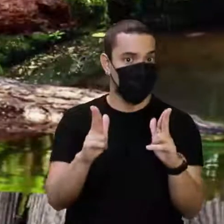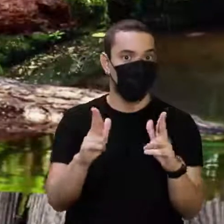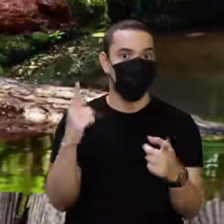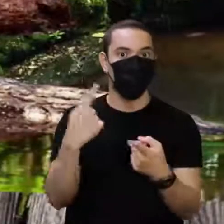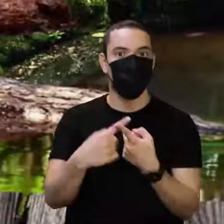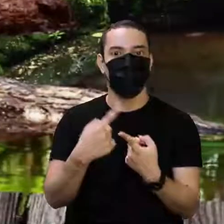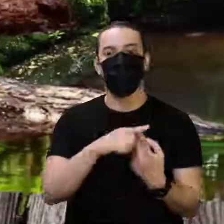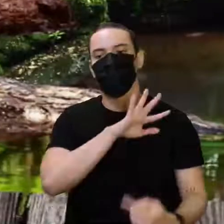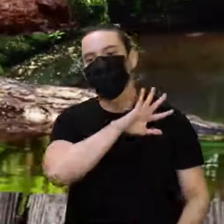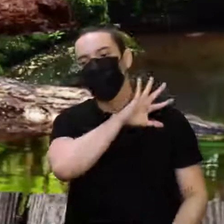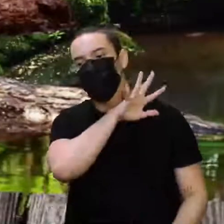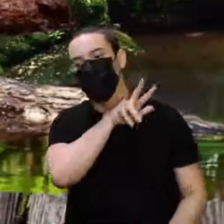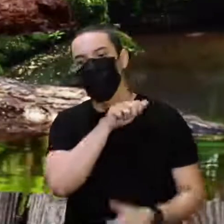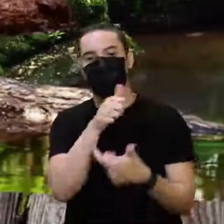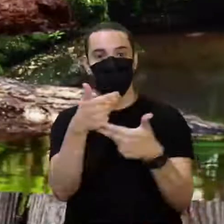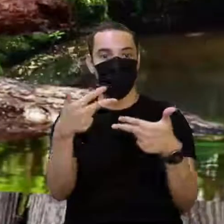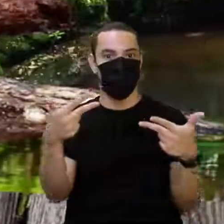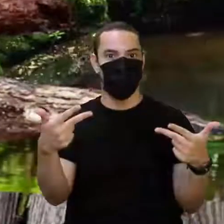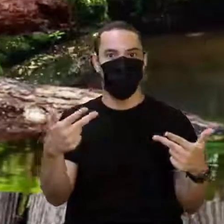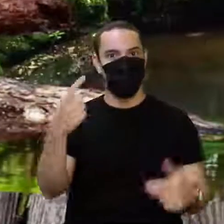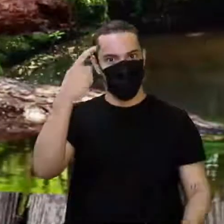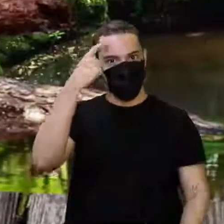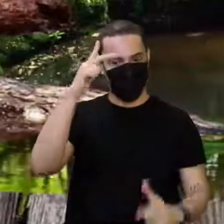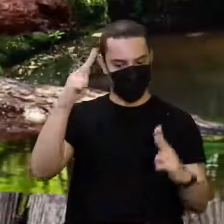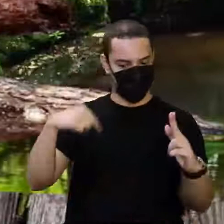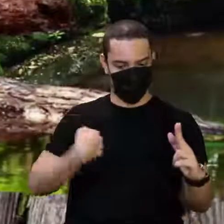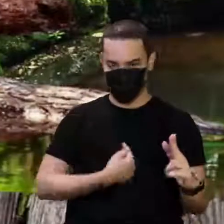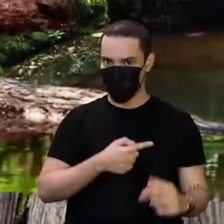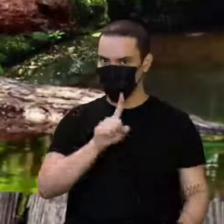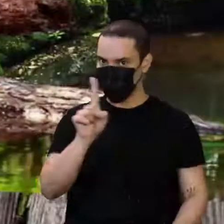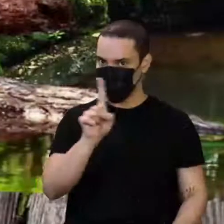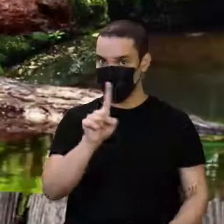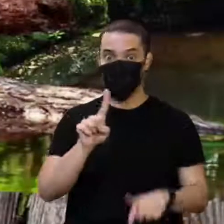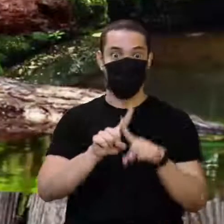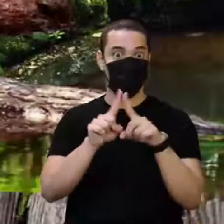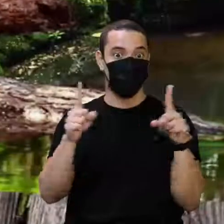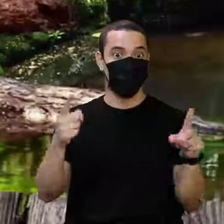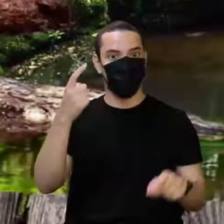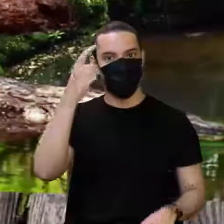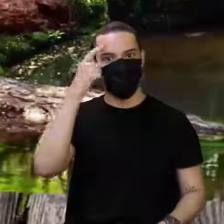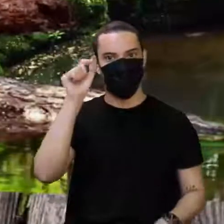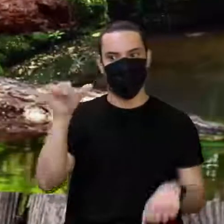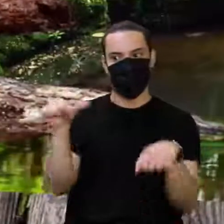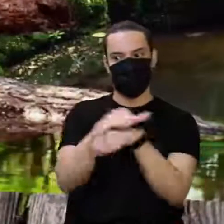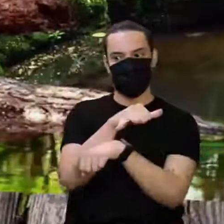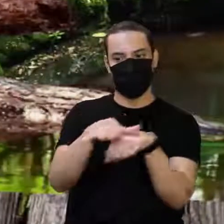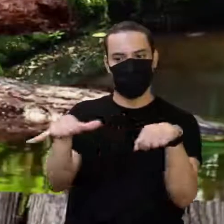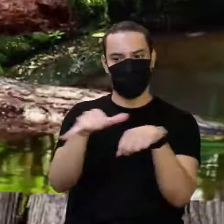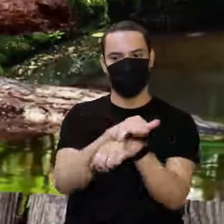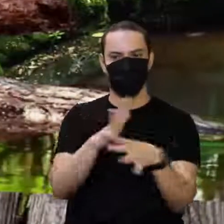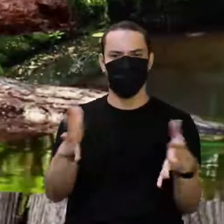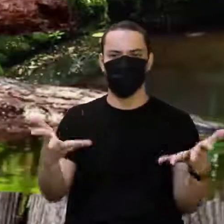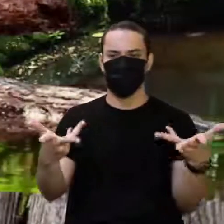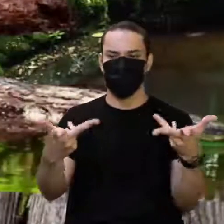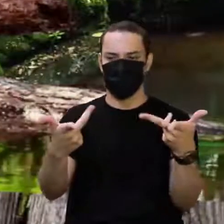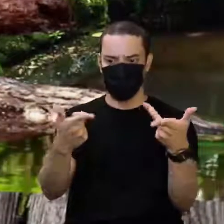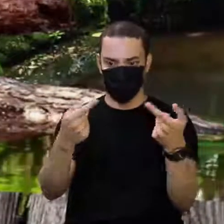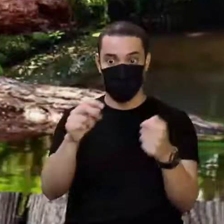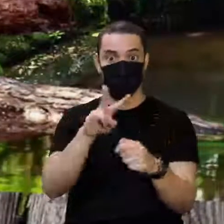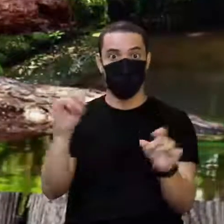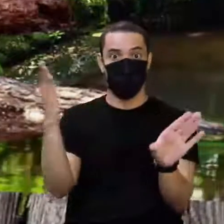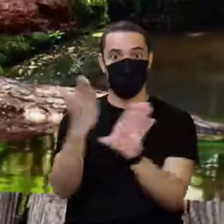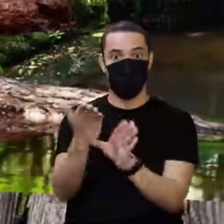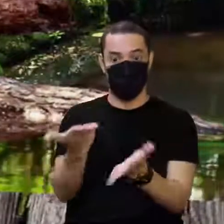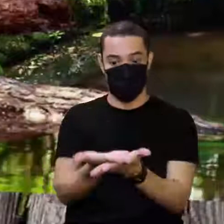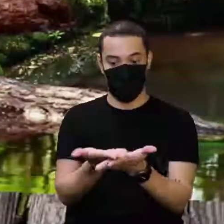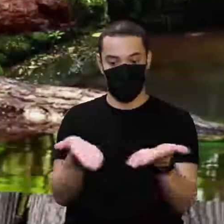Os animais, eles não são racionais como nós. Porém, usam de estratégias maravilhosas. E a gente vai descobrir